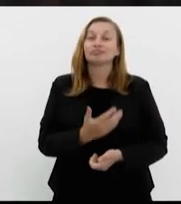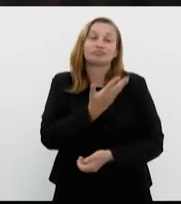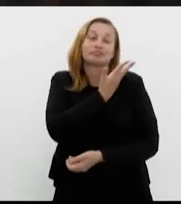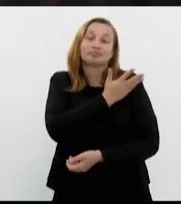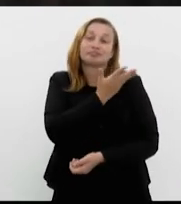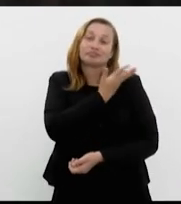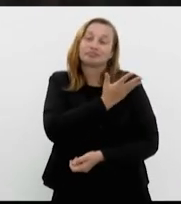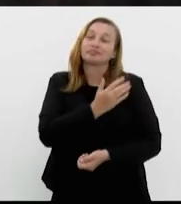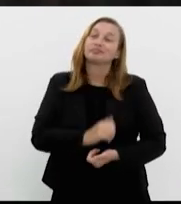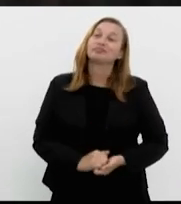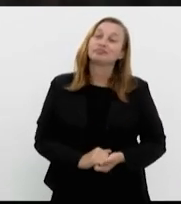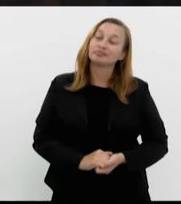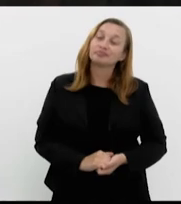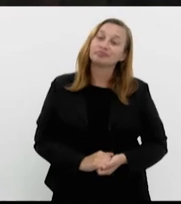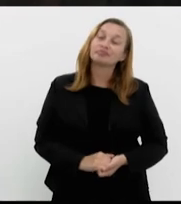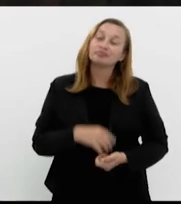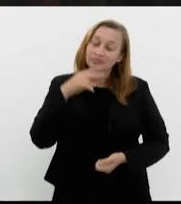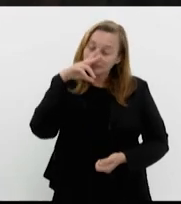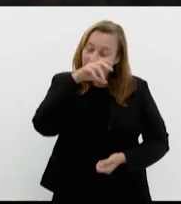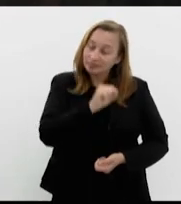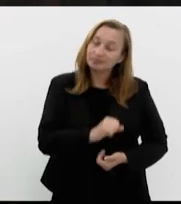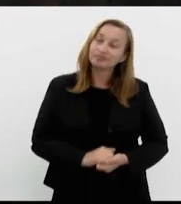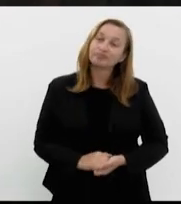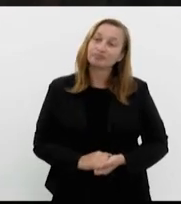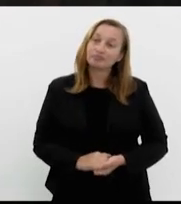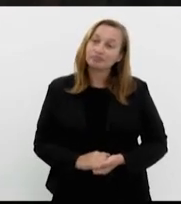preconceito e é muito forte